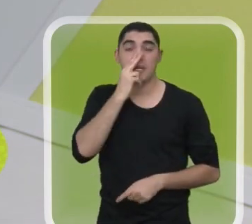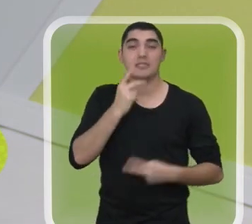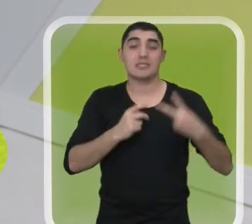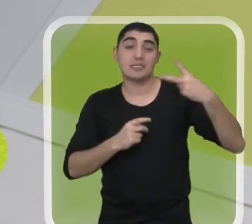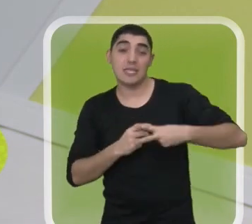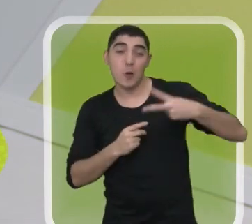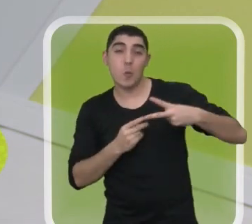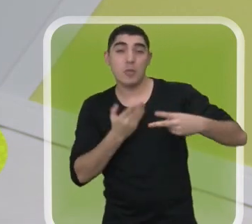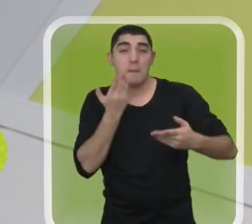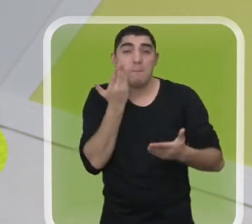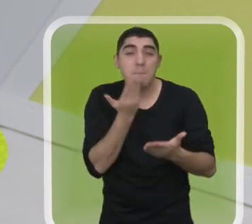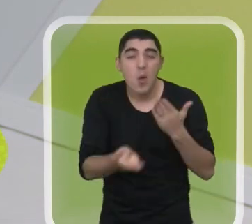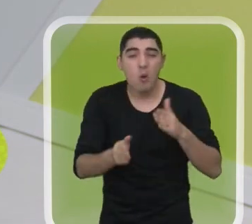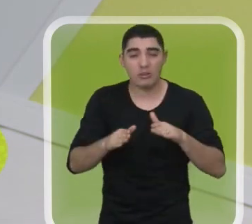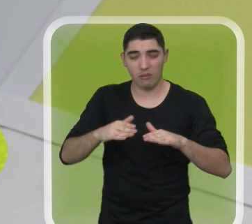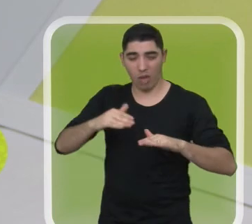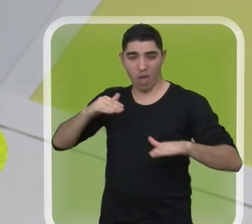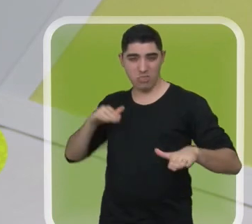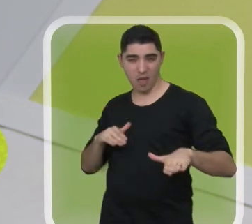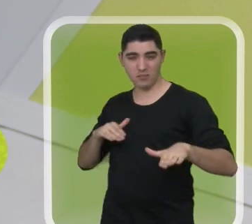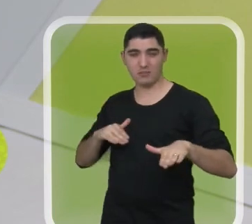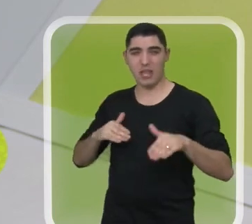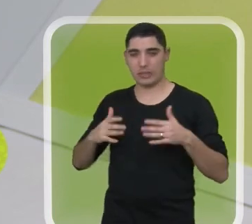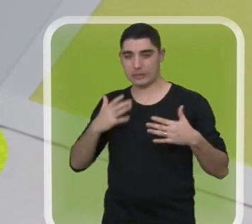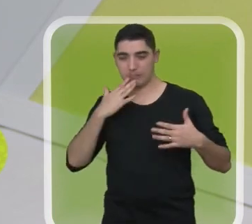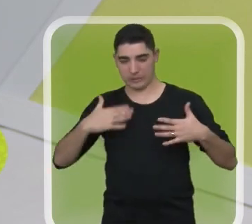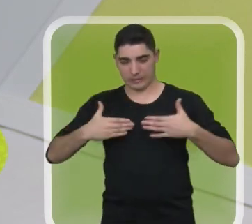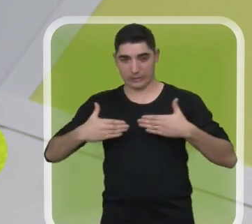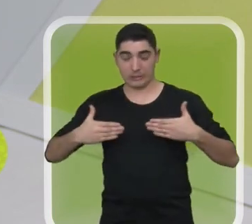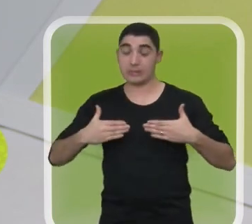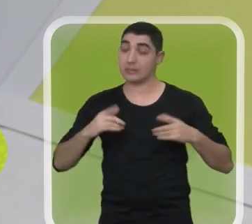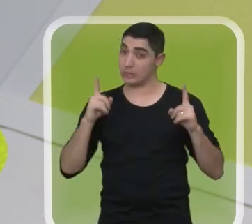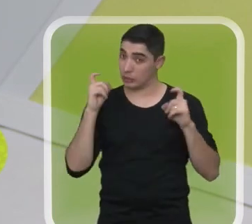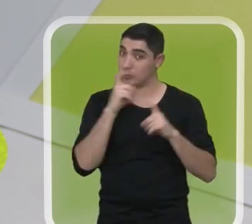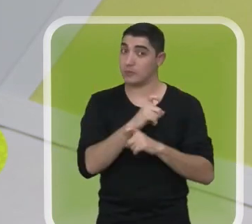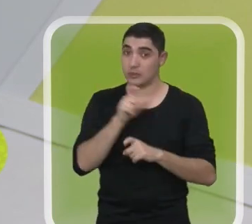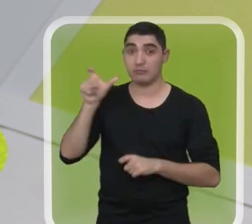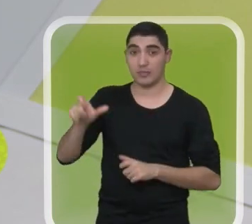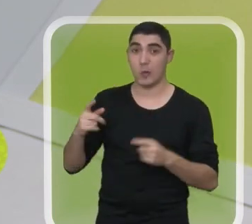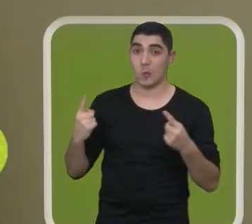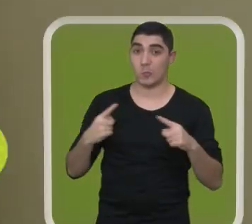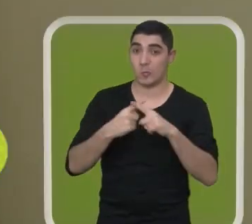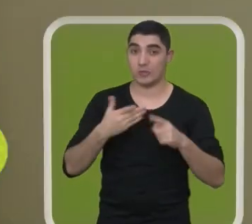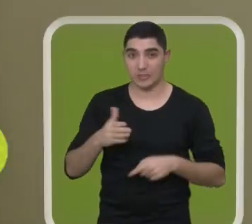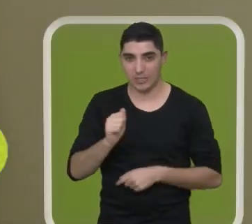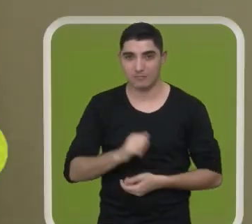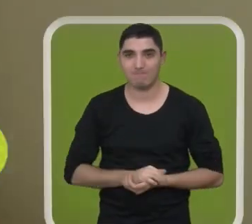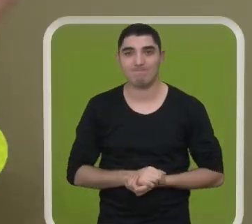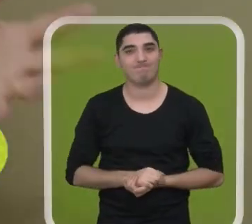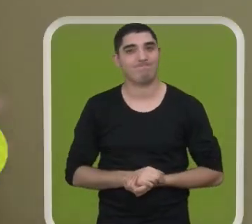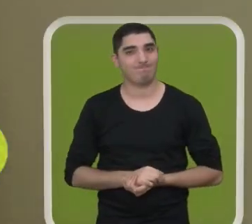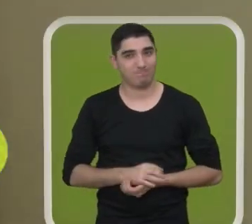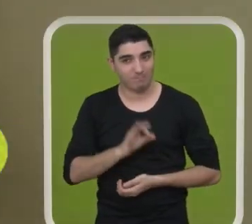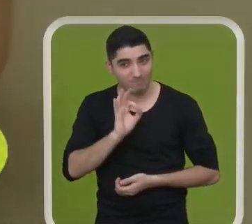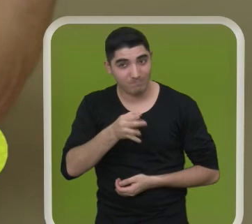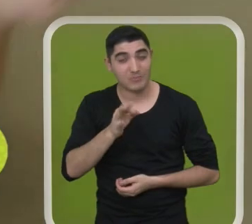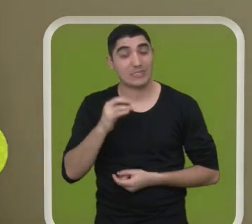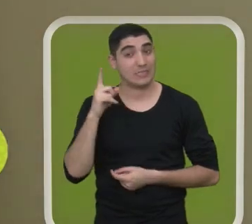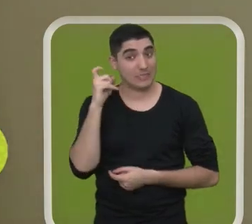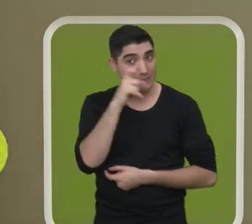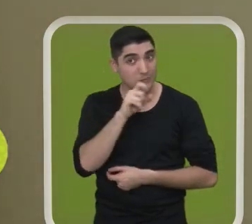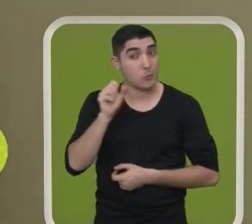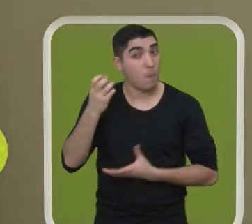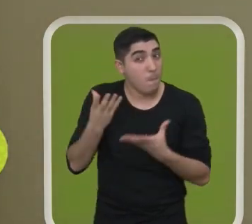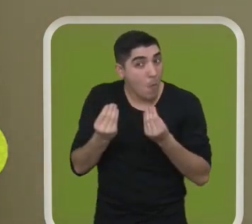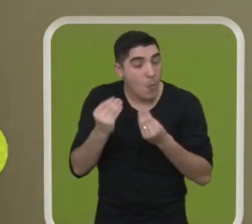competição, sofreu 18 gols. Parada indigesta para o time do Ricardo Berner, não, Fonseca? Muito indigesta. Pelo currículo, por todos os